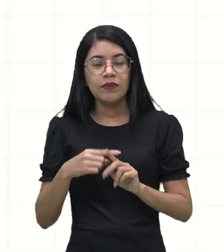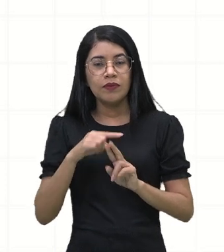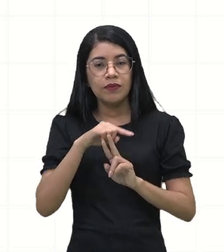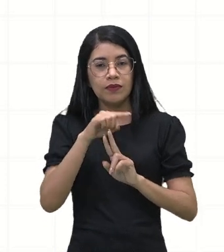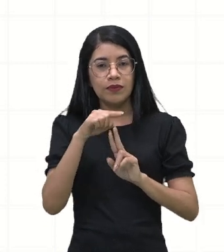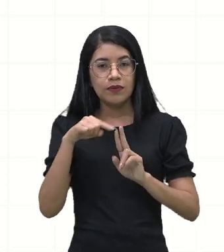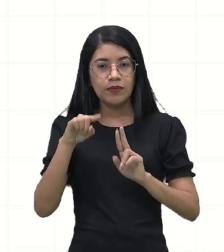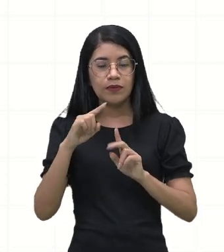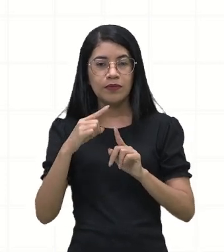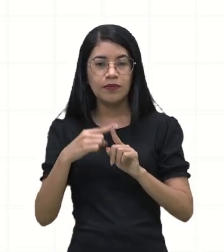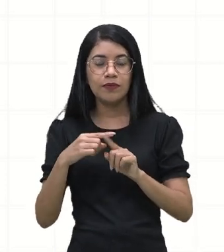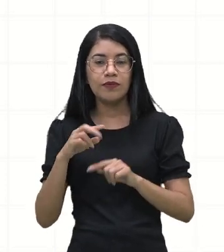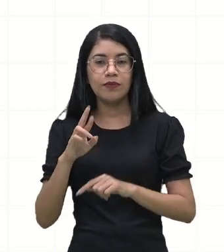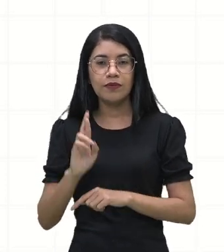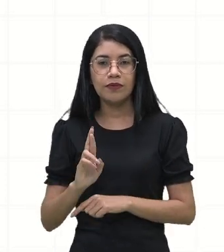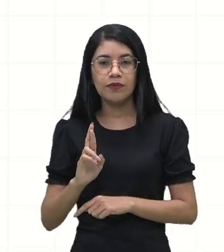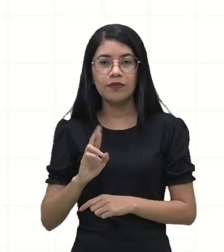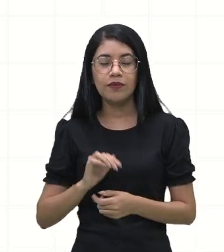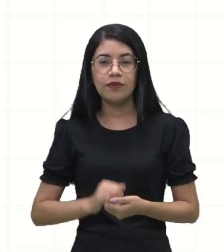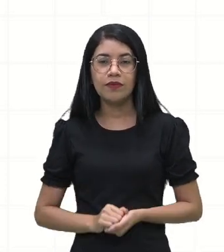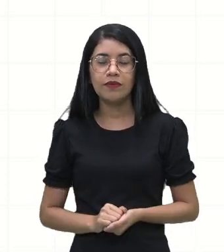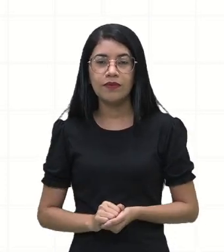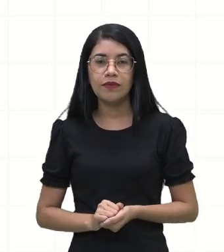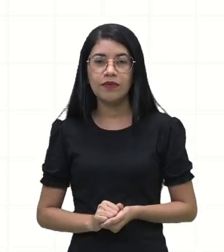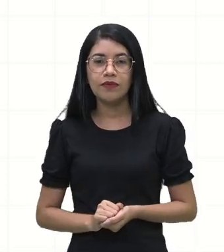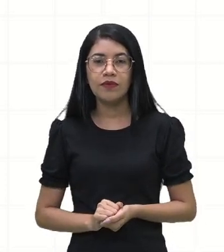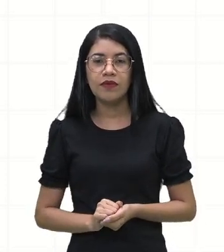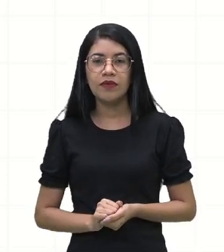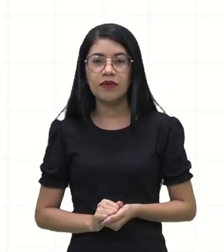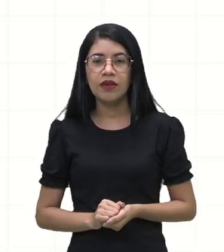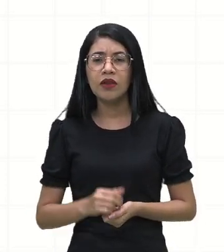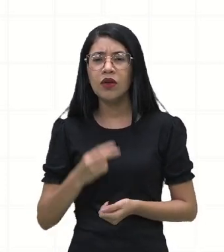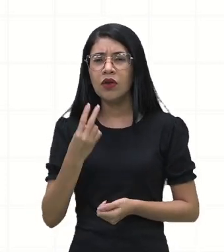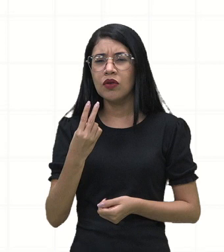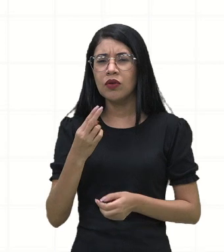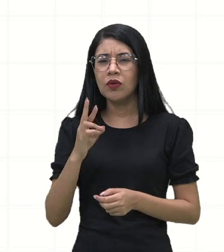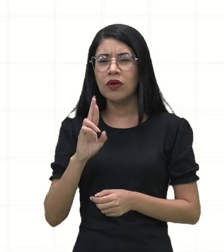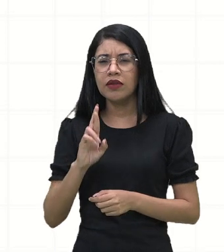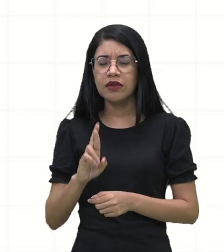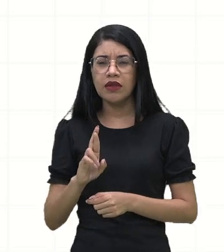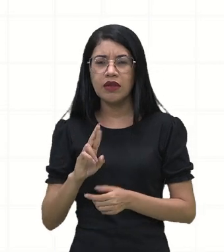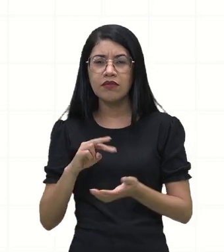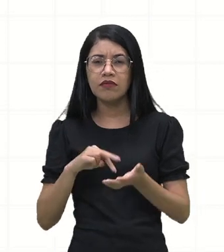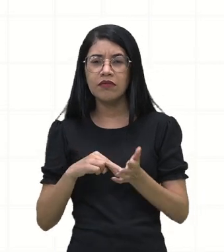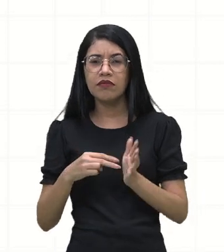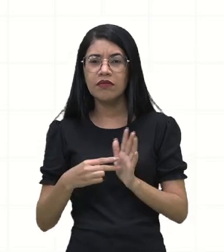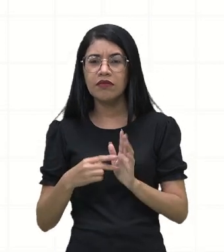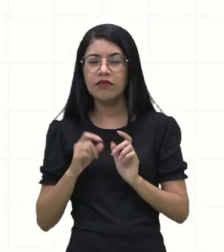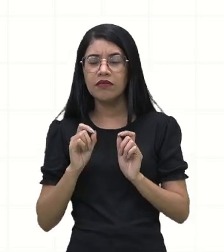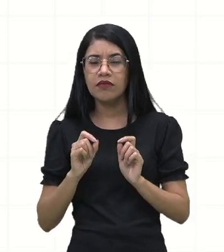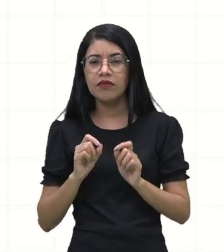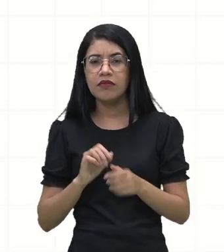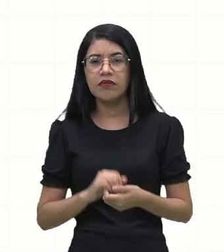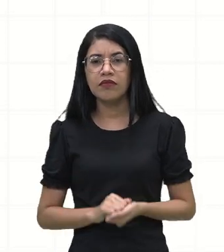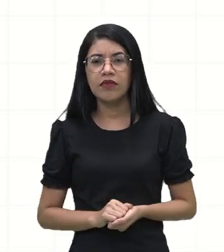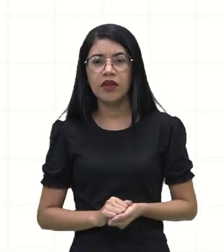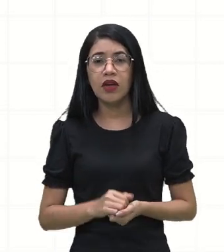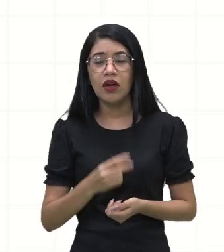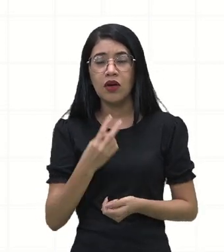Π vezes R. Lembrando que o que é 2 R's, né? 2 vezes o raio.